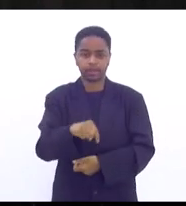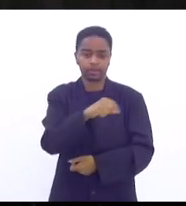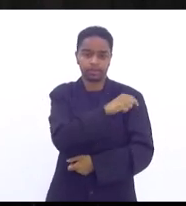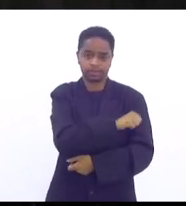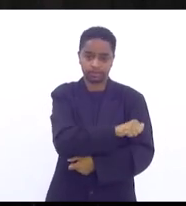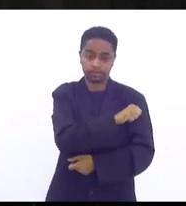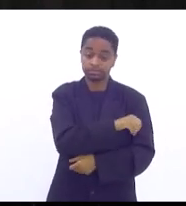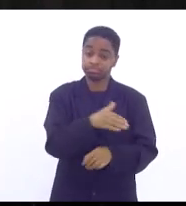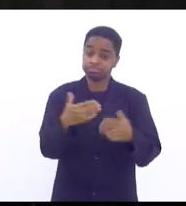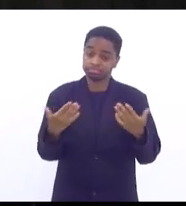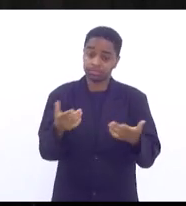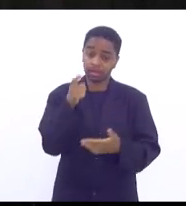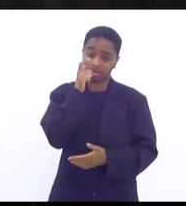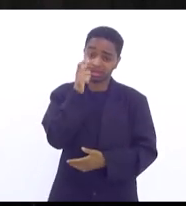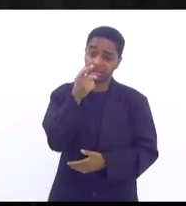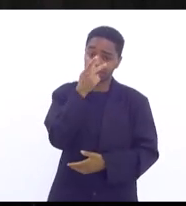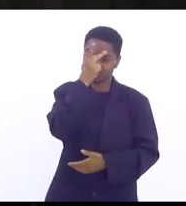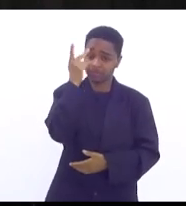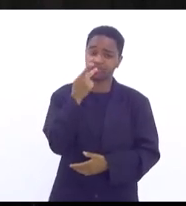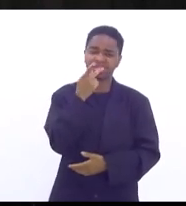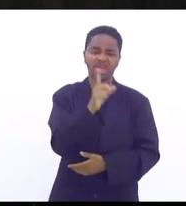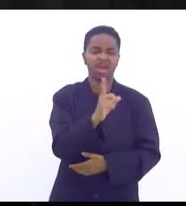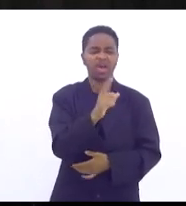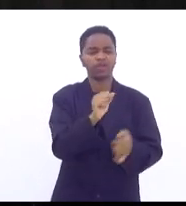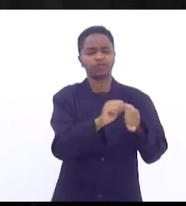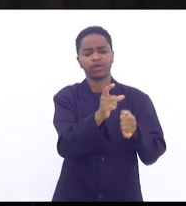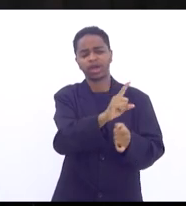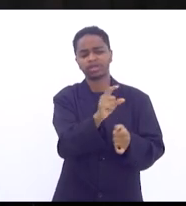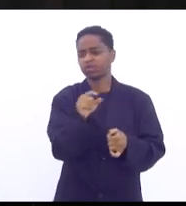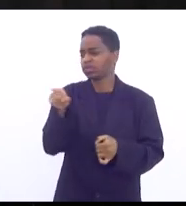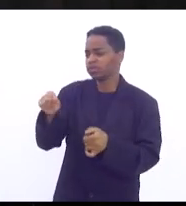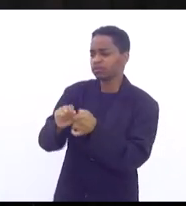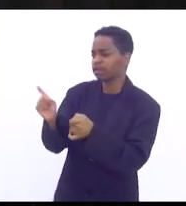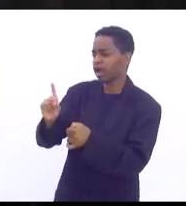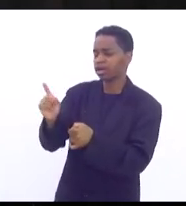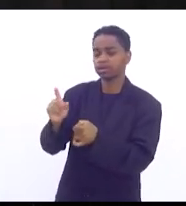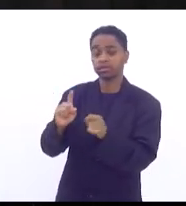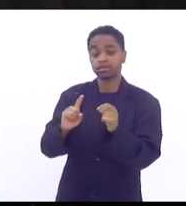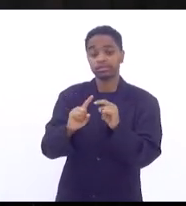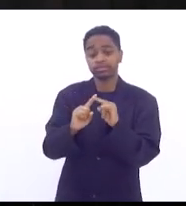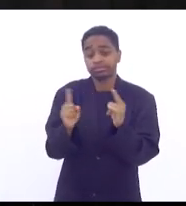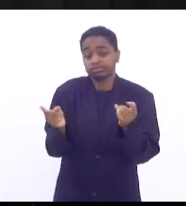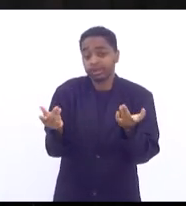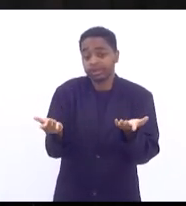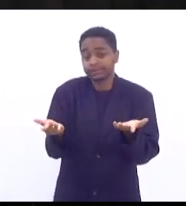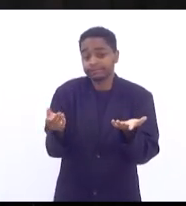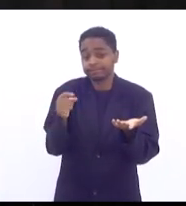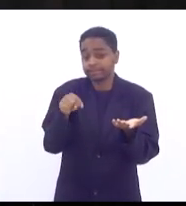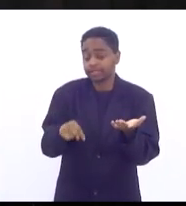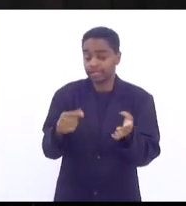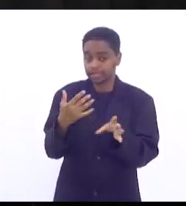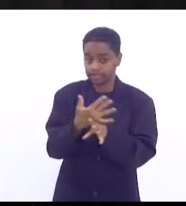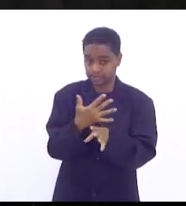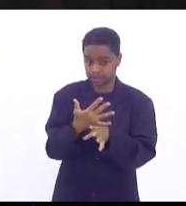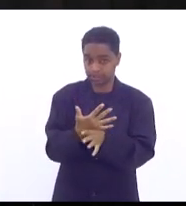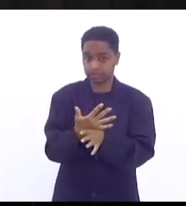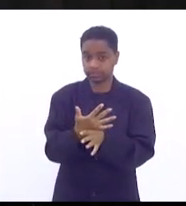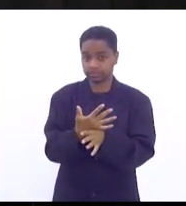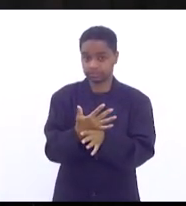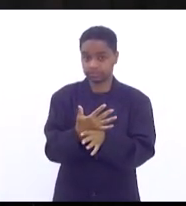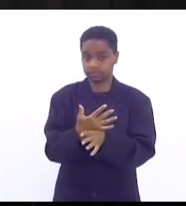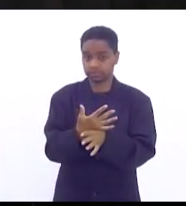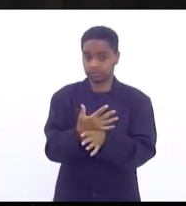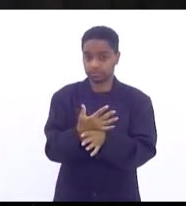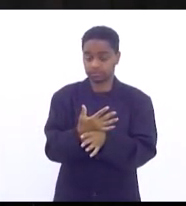é interessante como as pessoas dizem, não, não faça isso, não, não faça aquilo. Não. Uma cidade que